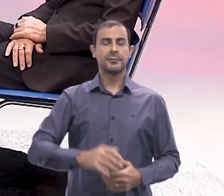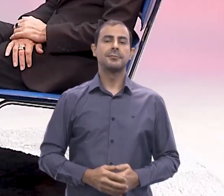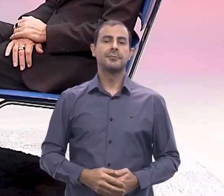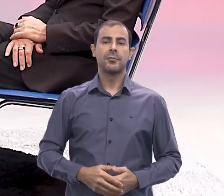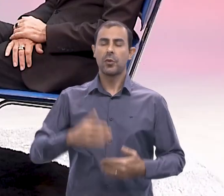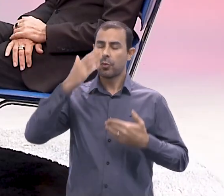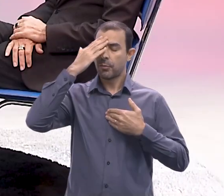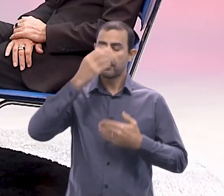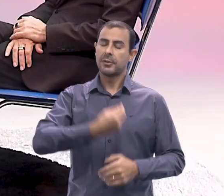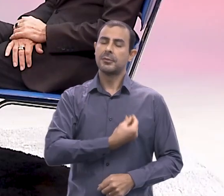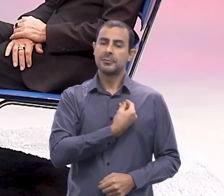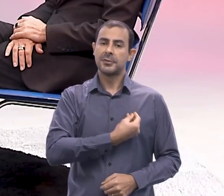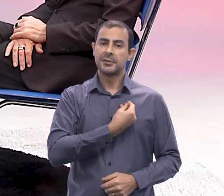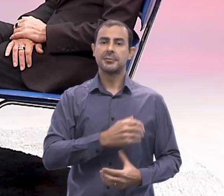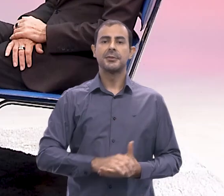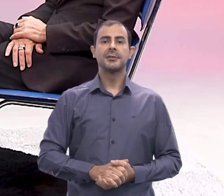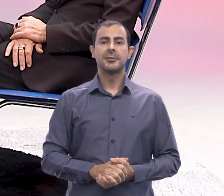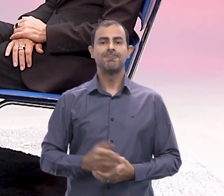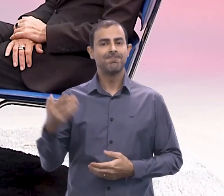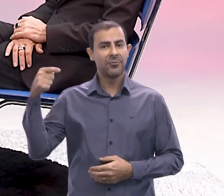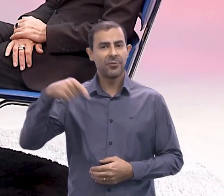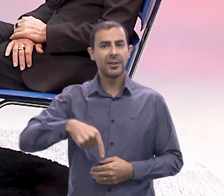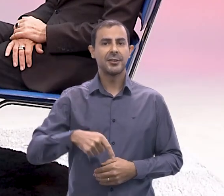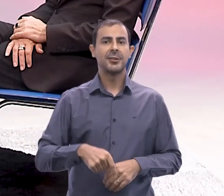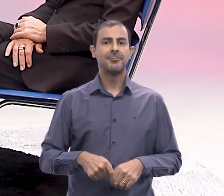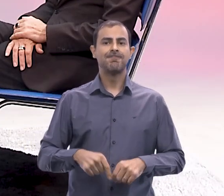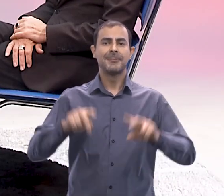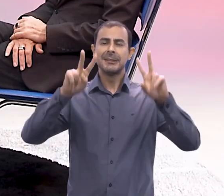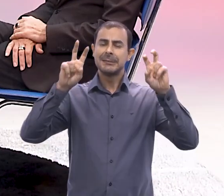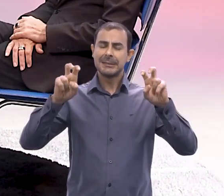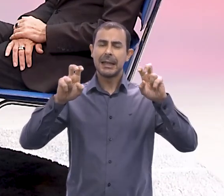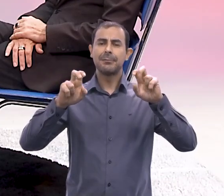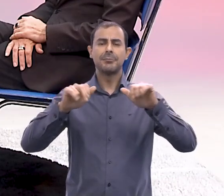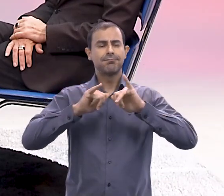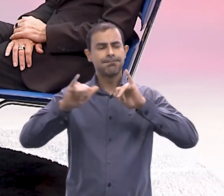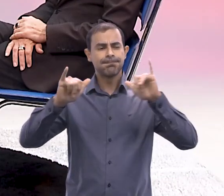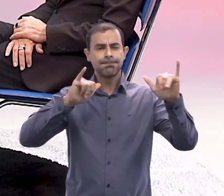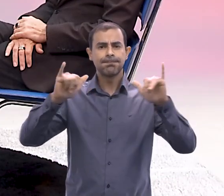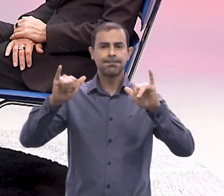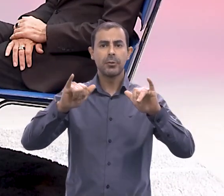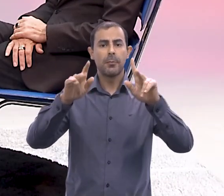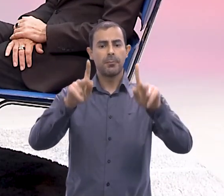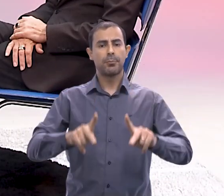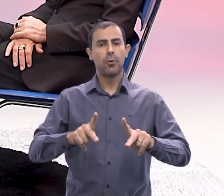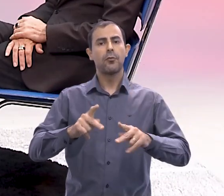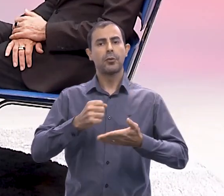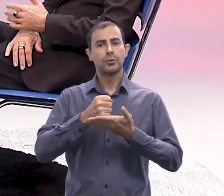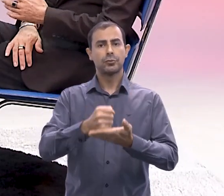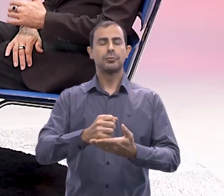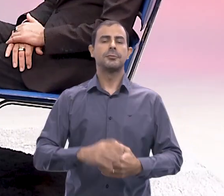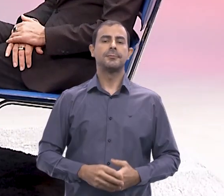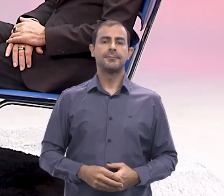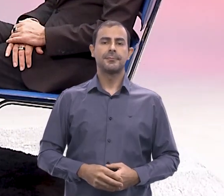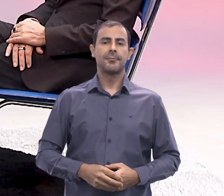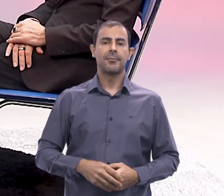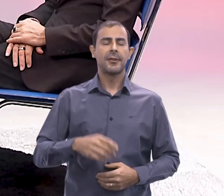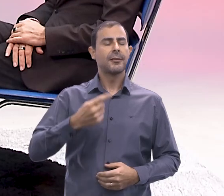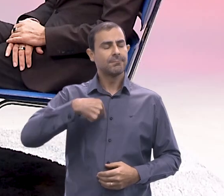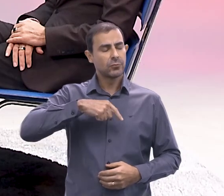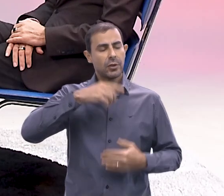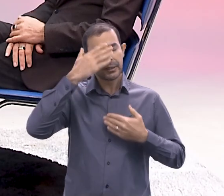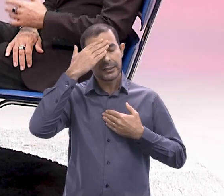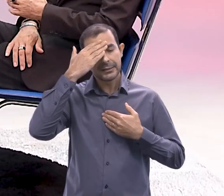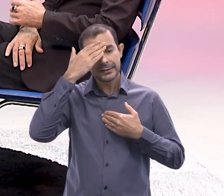suicídio. Obrigada pela sua participação, Edilson, de vir aqui trazer essas informações para a população. Nós que